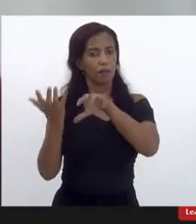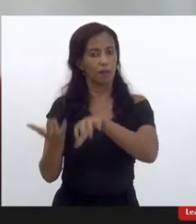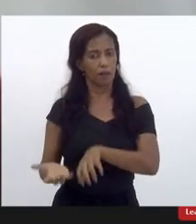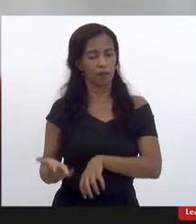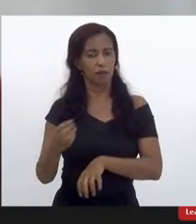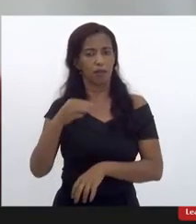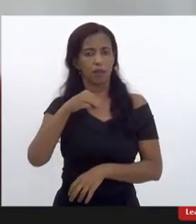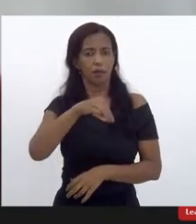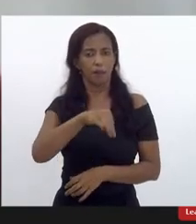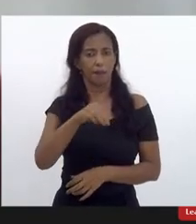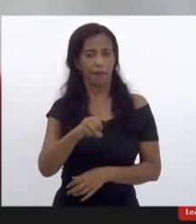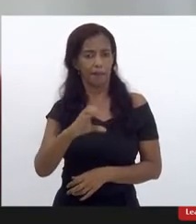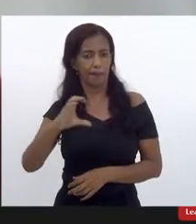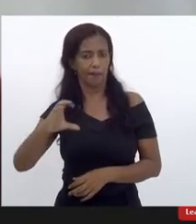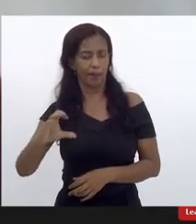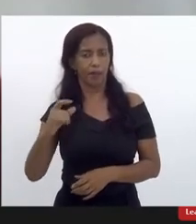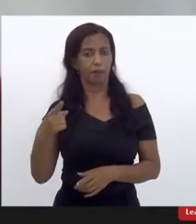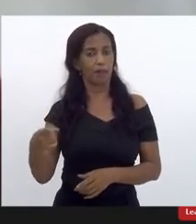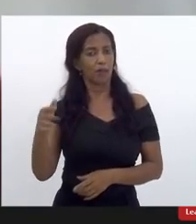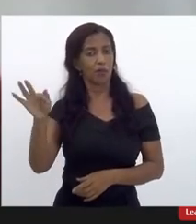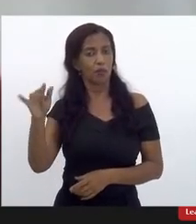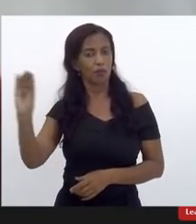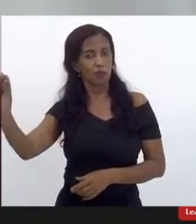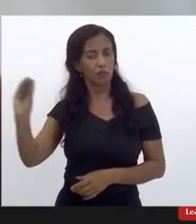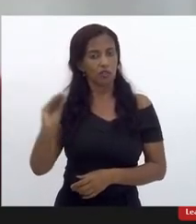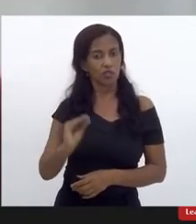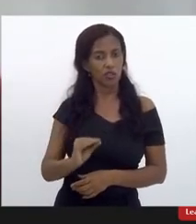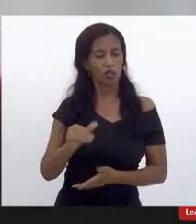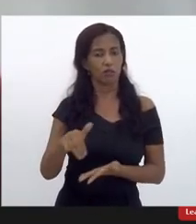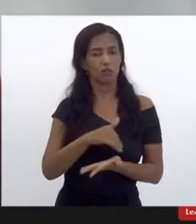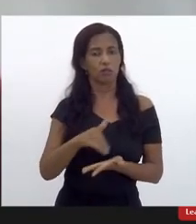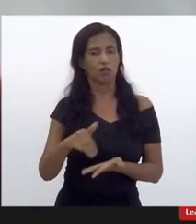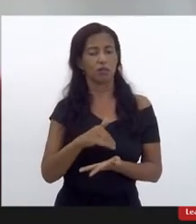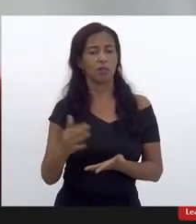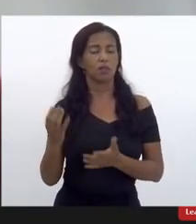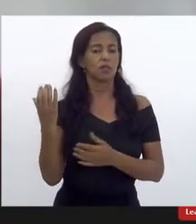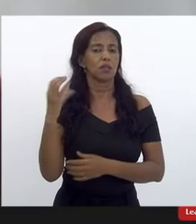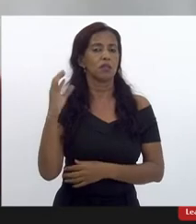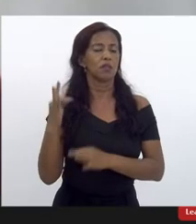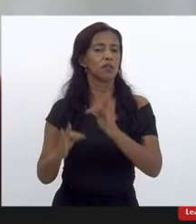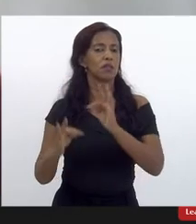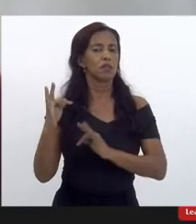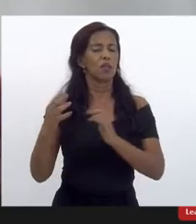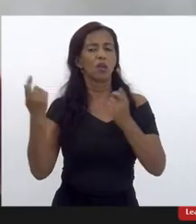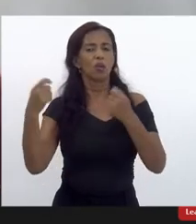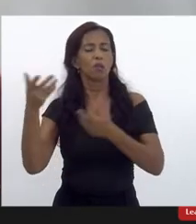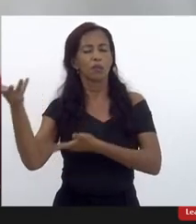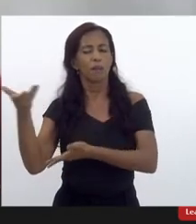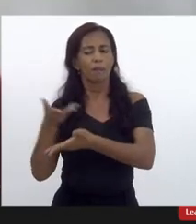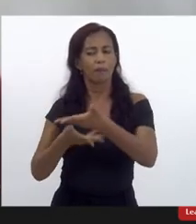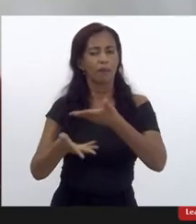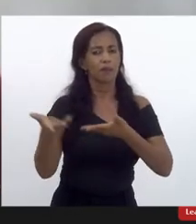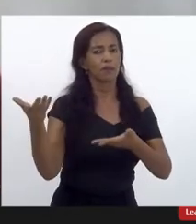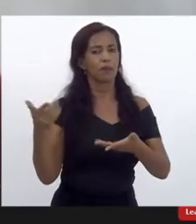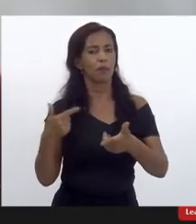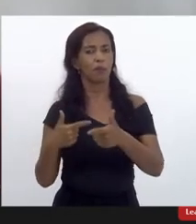Ministério da Educação para que o Fundeb venha direto para a Secretaria de Ciência e Tecnologia, que a gente não precise passar por esse